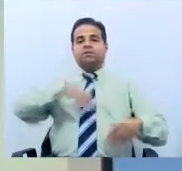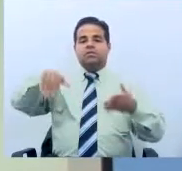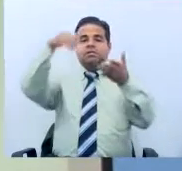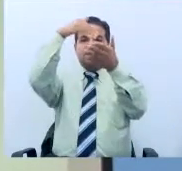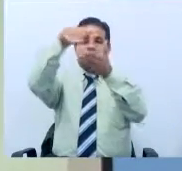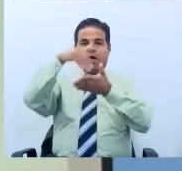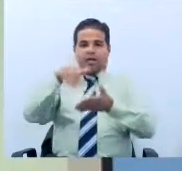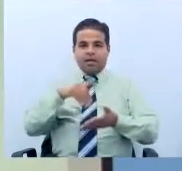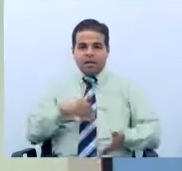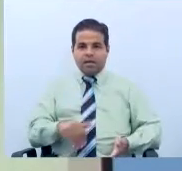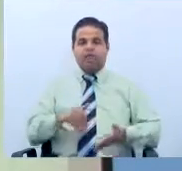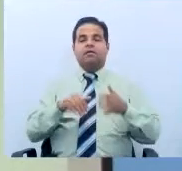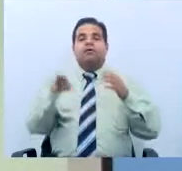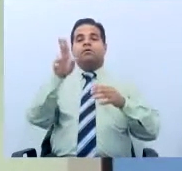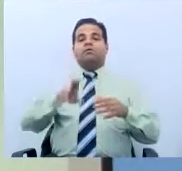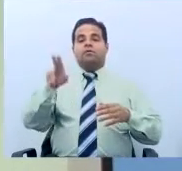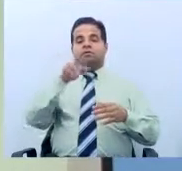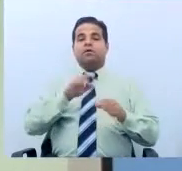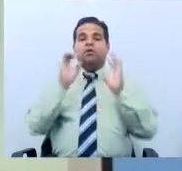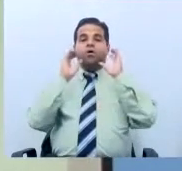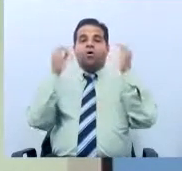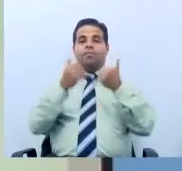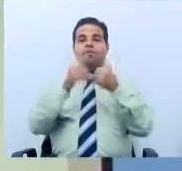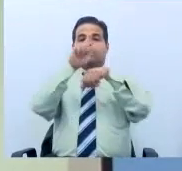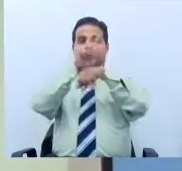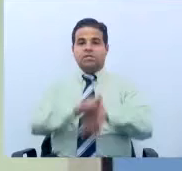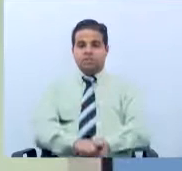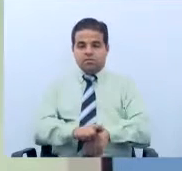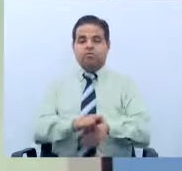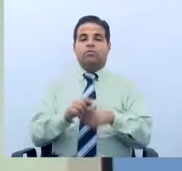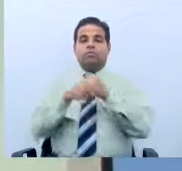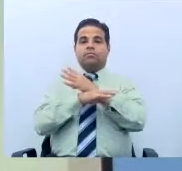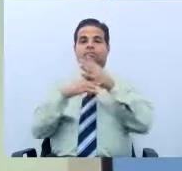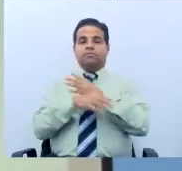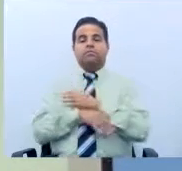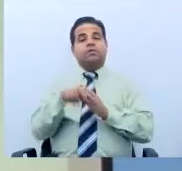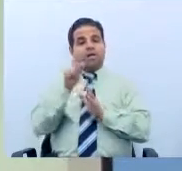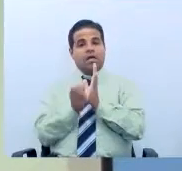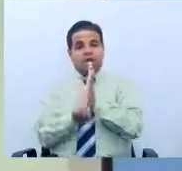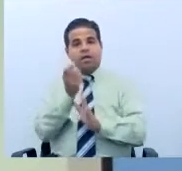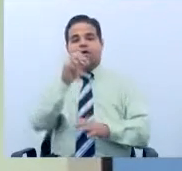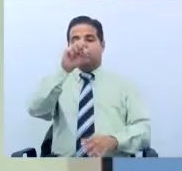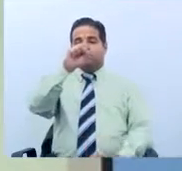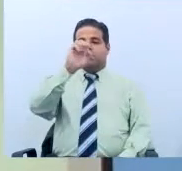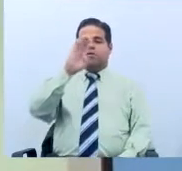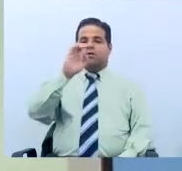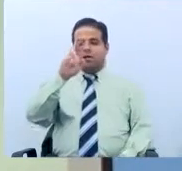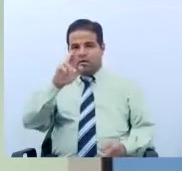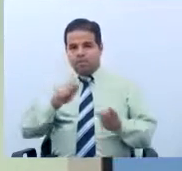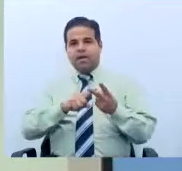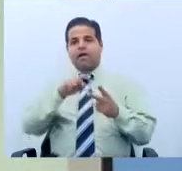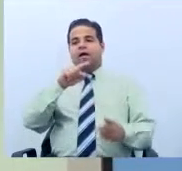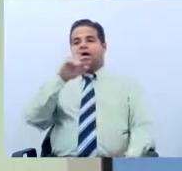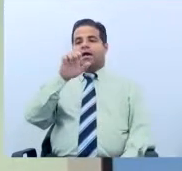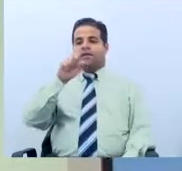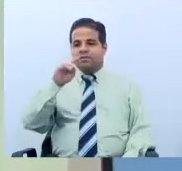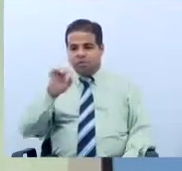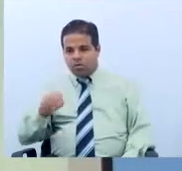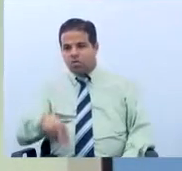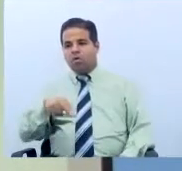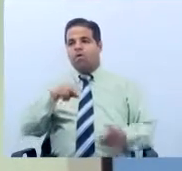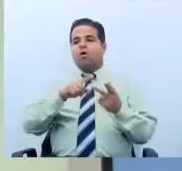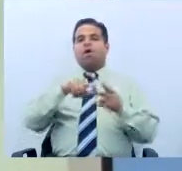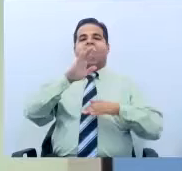secretaria através do Comitê Gestor Municipal, que é formado pelo SEBRAE, SESCOM, Ação